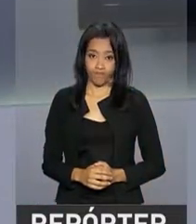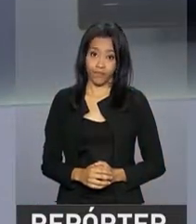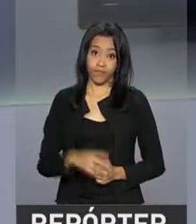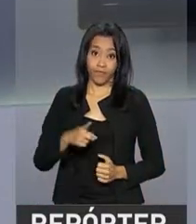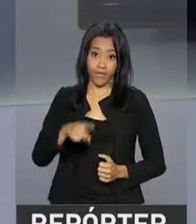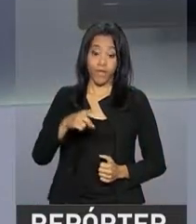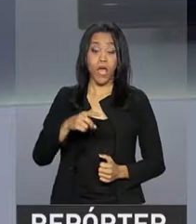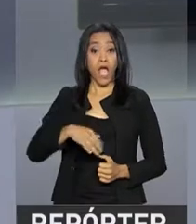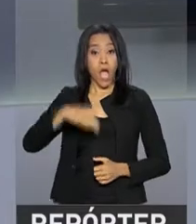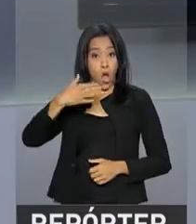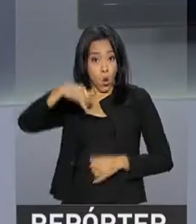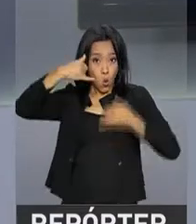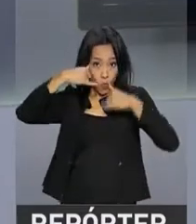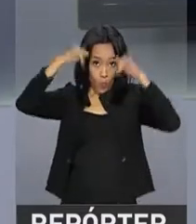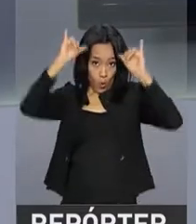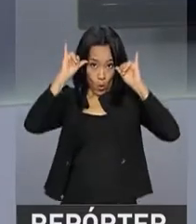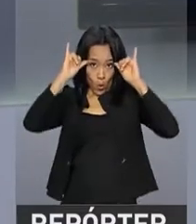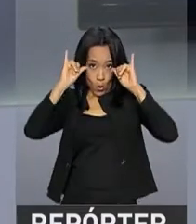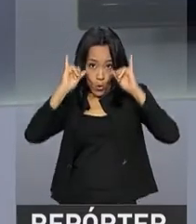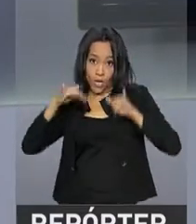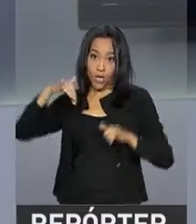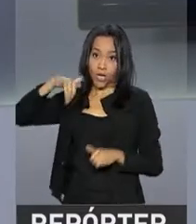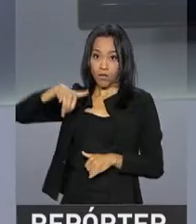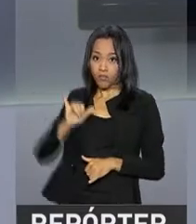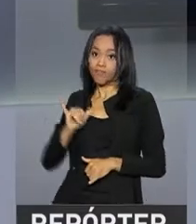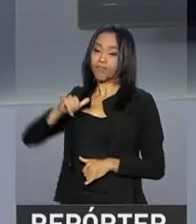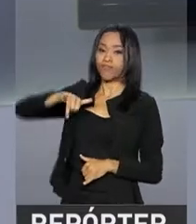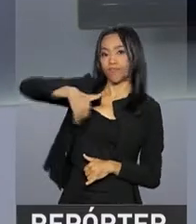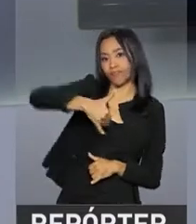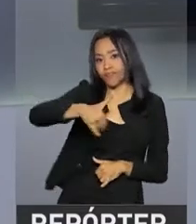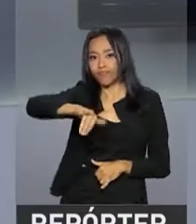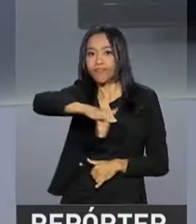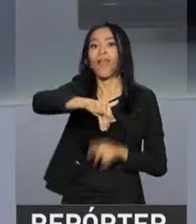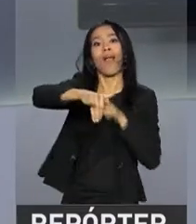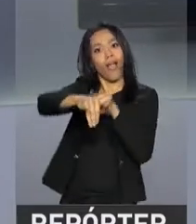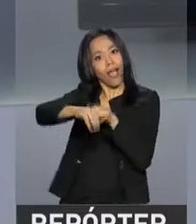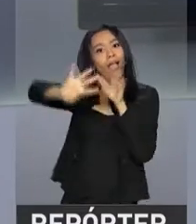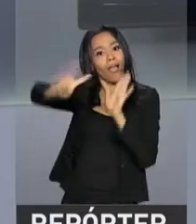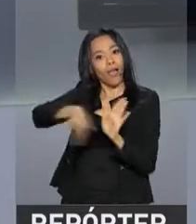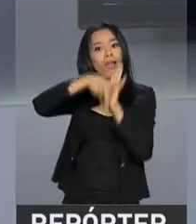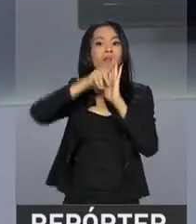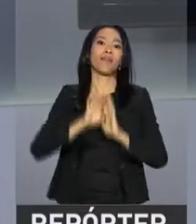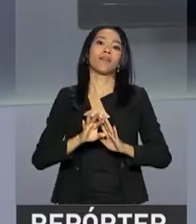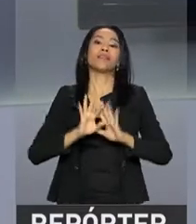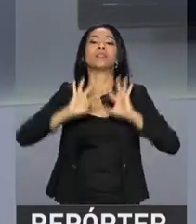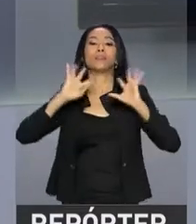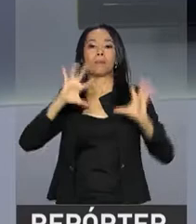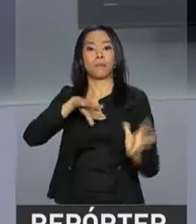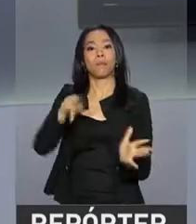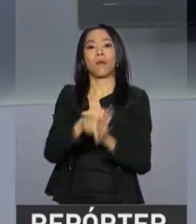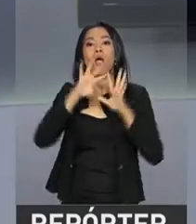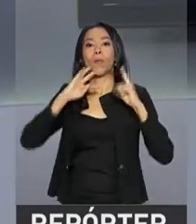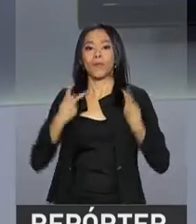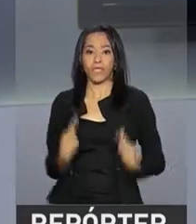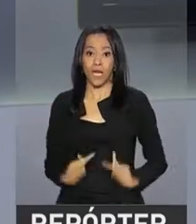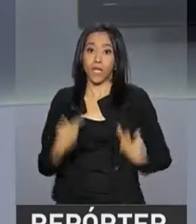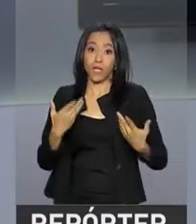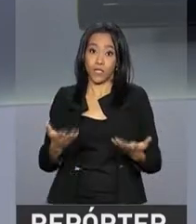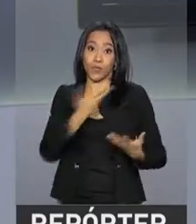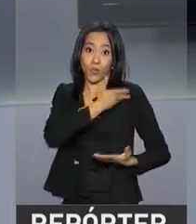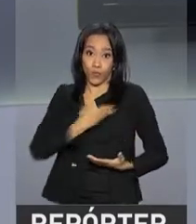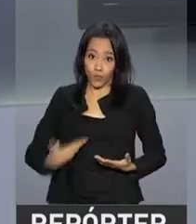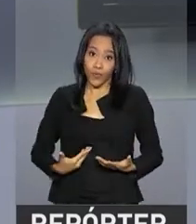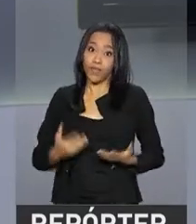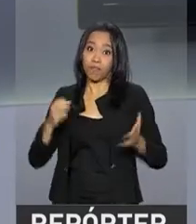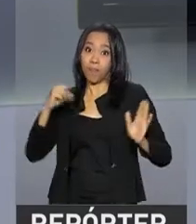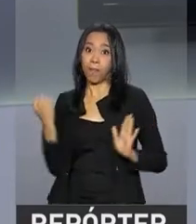O Bumba Meu Boi pode se tornar patrimônio cultural imaterial da humanidade. O governo lançou a candidatura junto à Unesco.